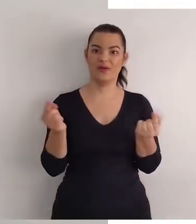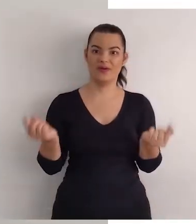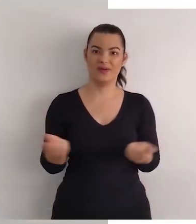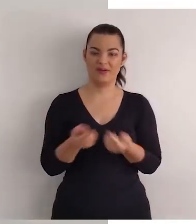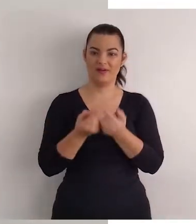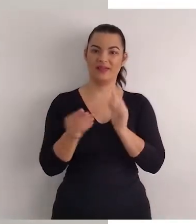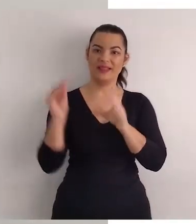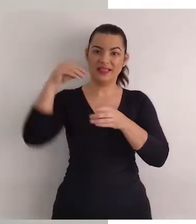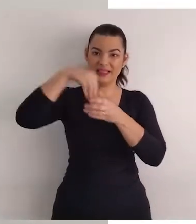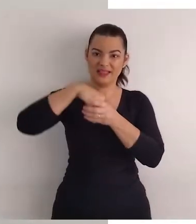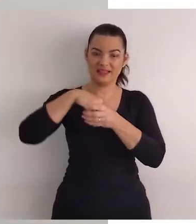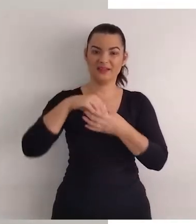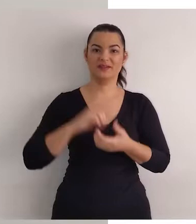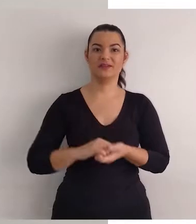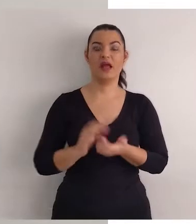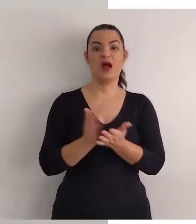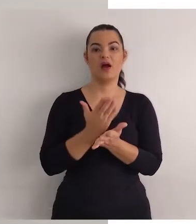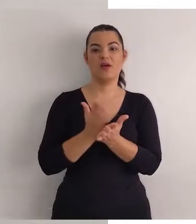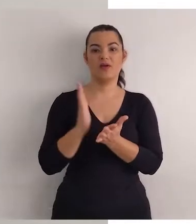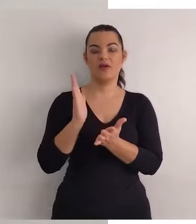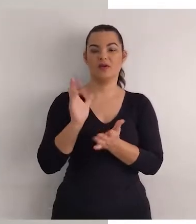maiores, outras menores.